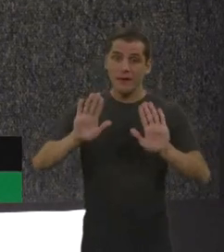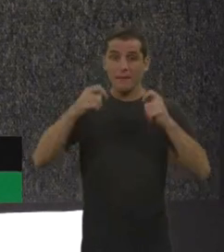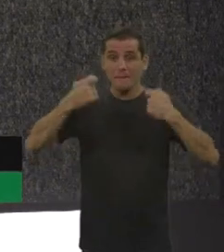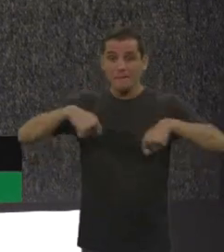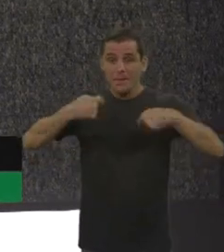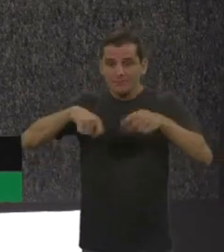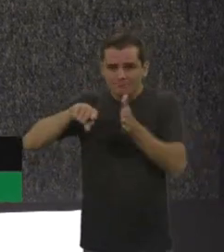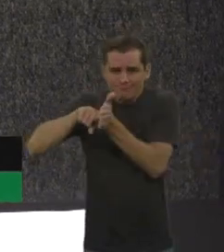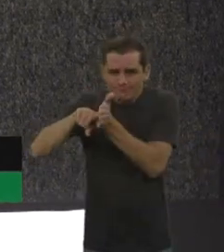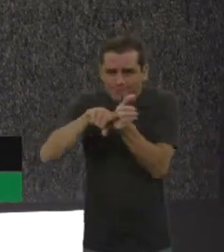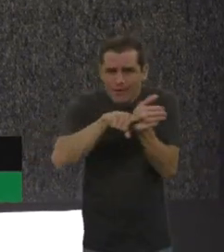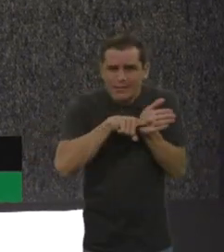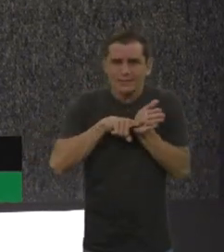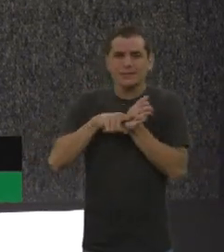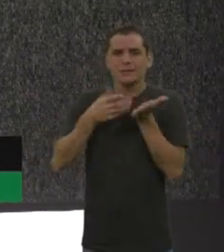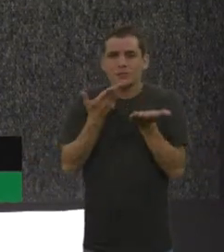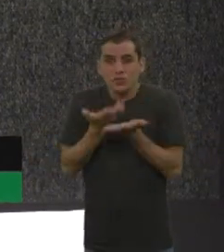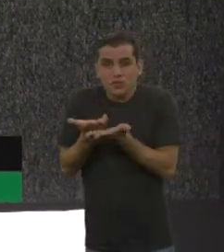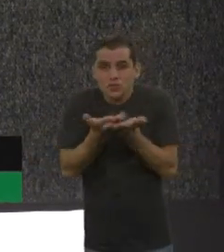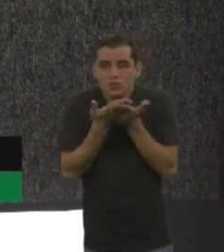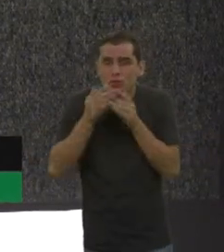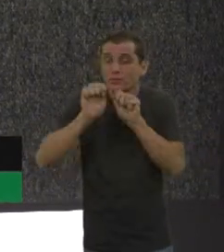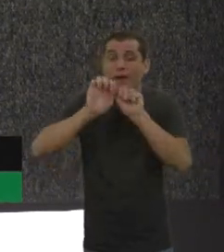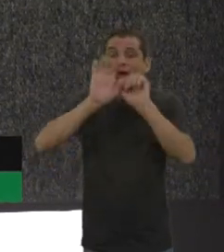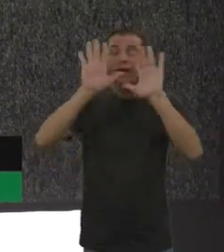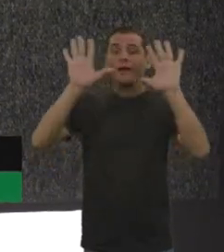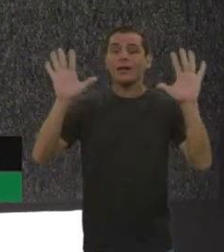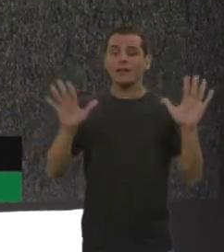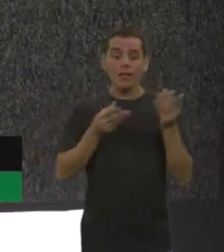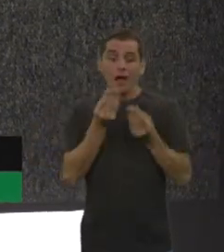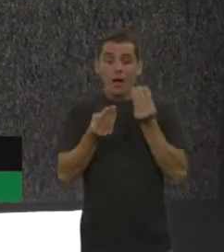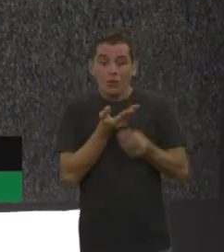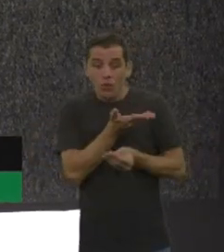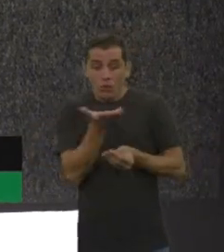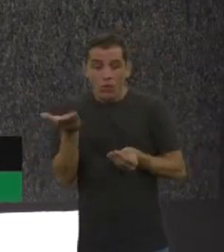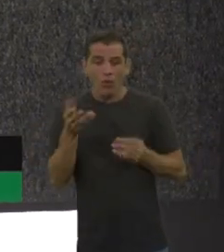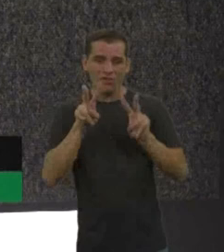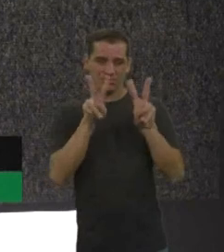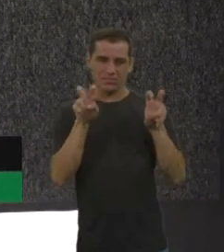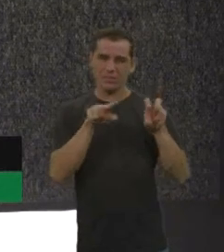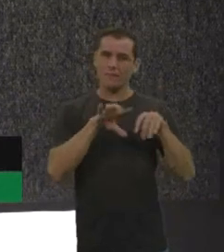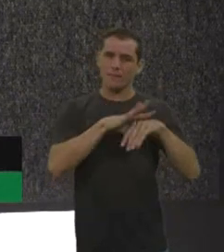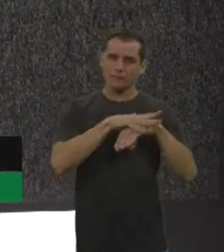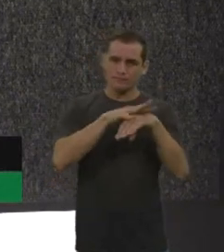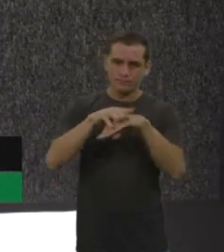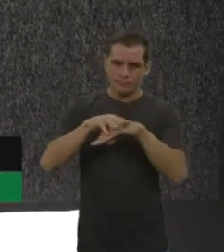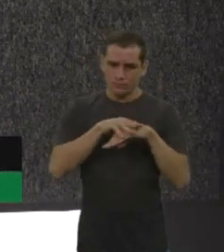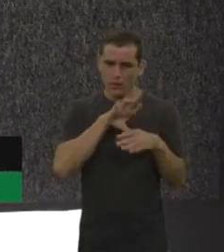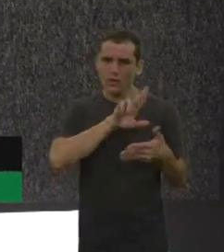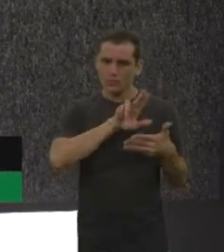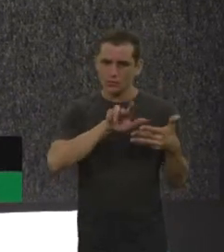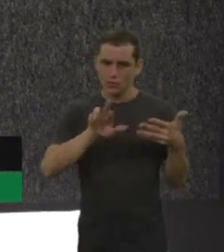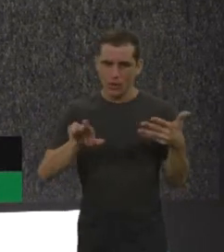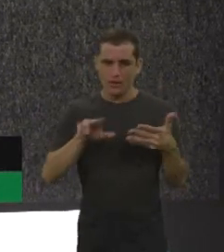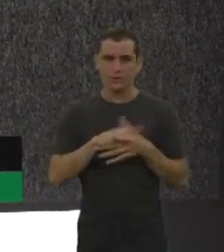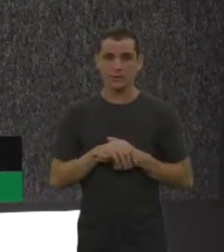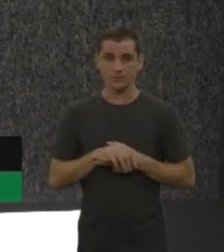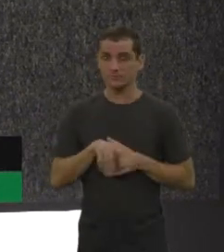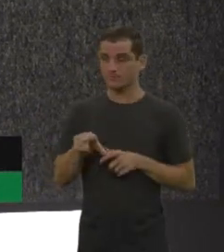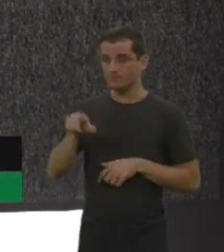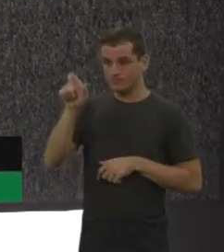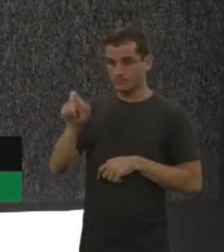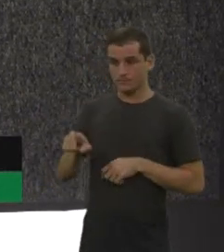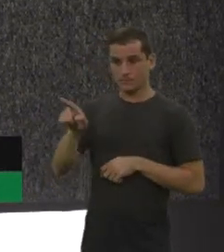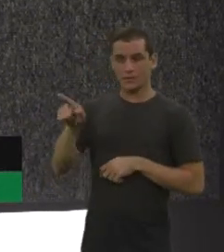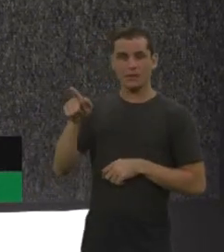mais aprofundado. Então, a gente sabe que o governador Jorginho Melo ele tem essa vontade de